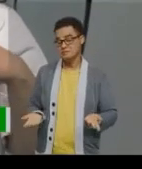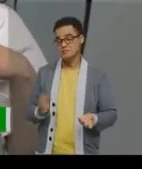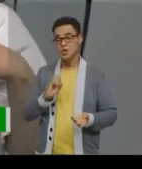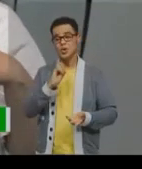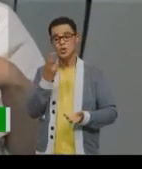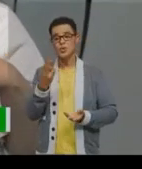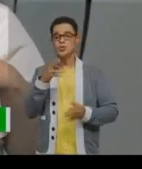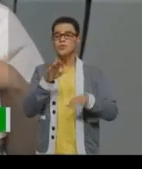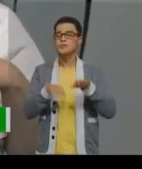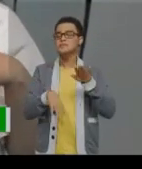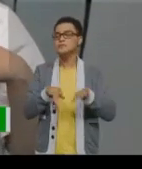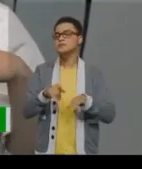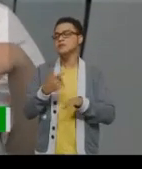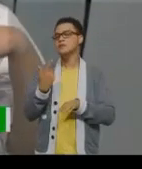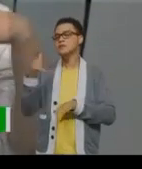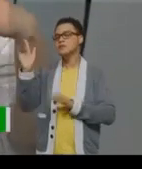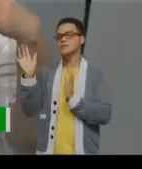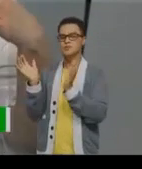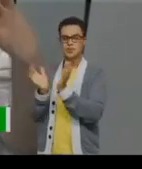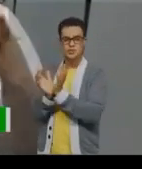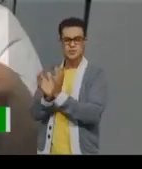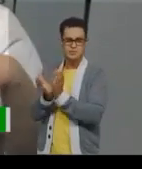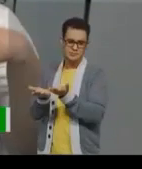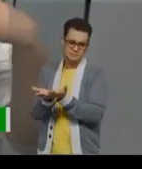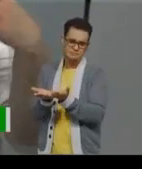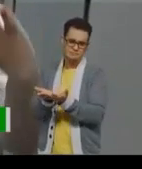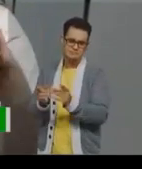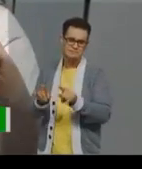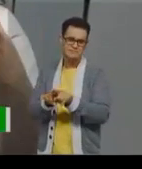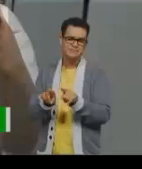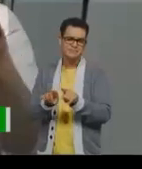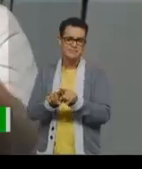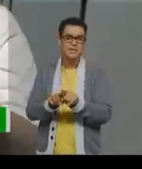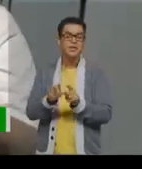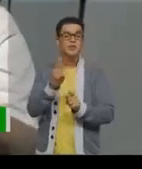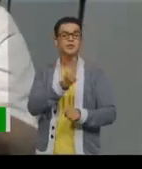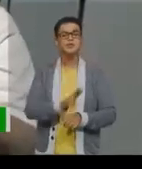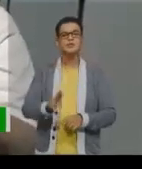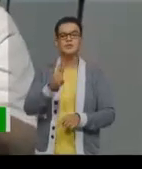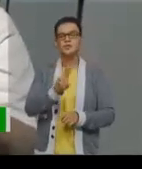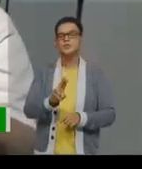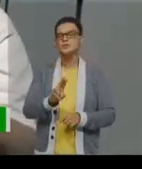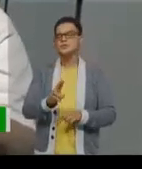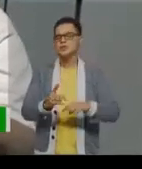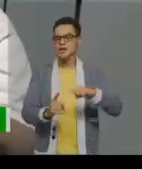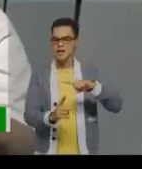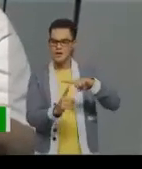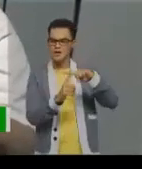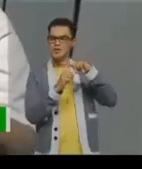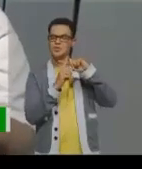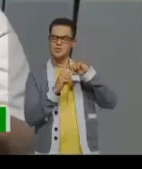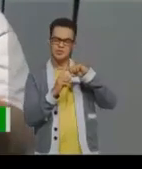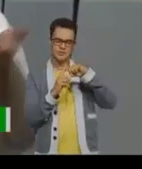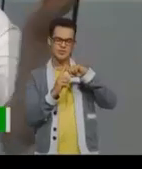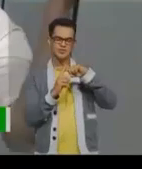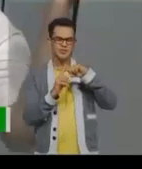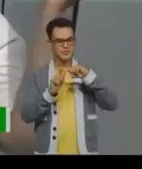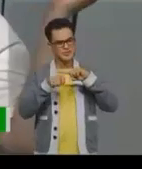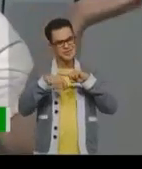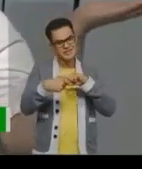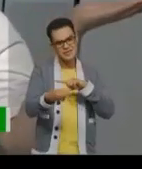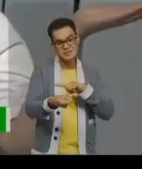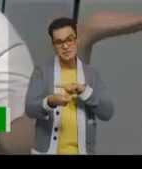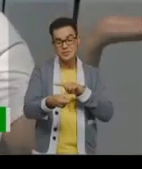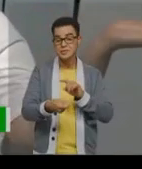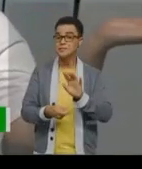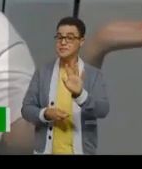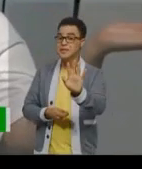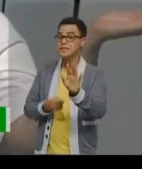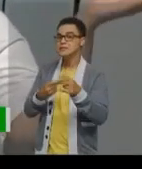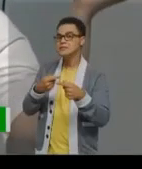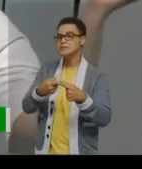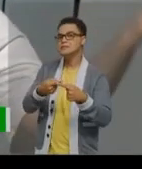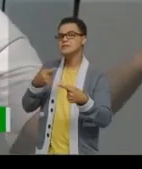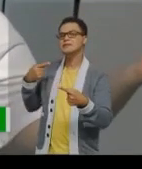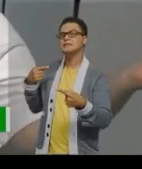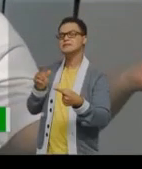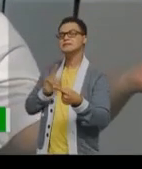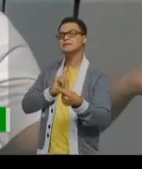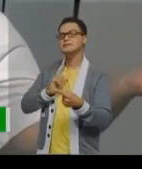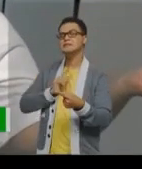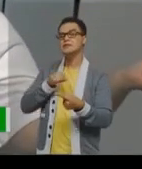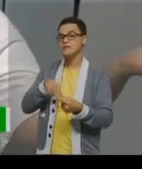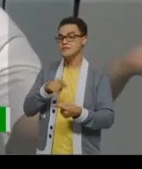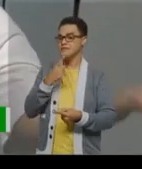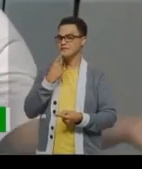de outro grupo cristão que também utiliza a cruz como um símbolo. Semana passada nós tivemos